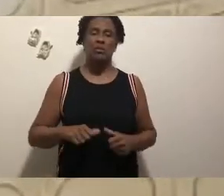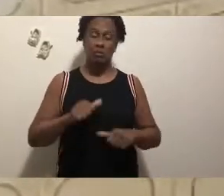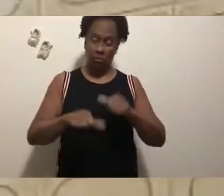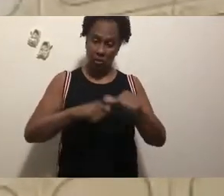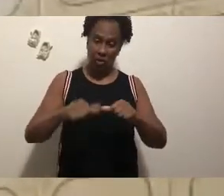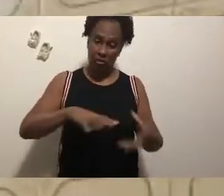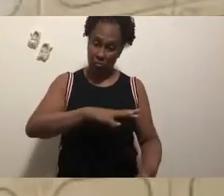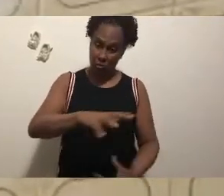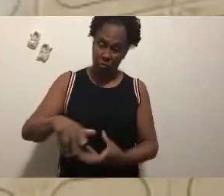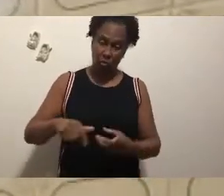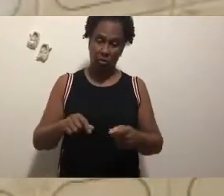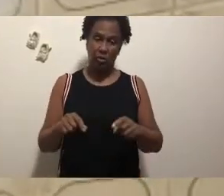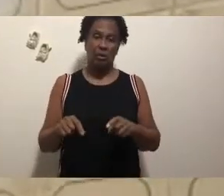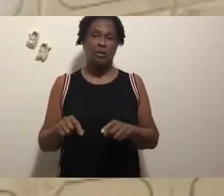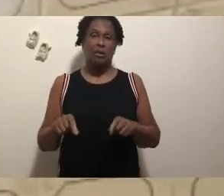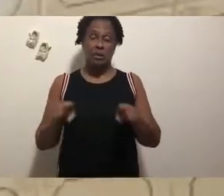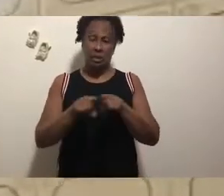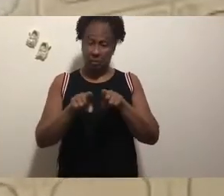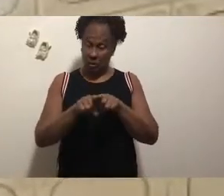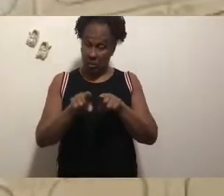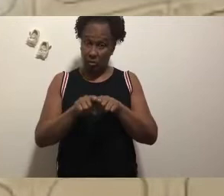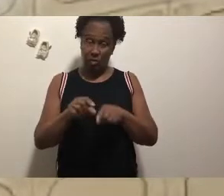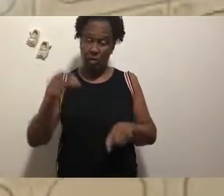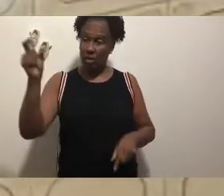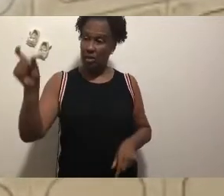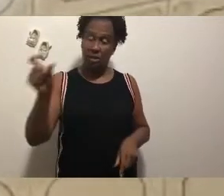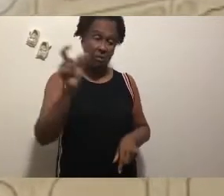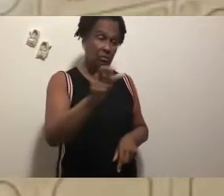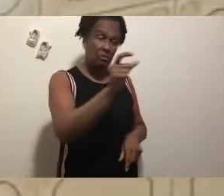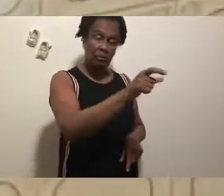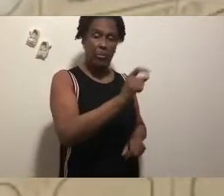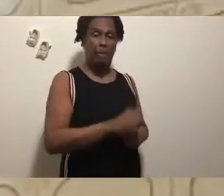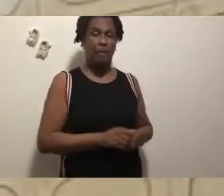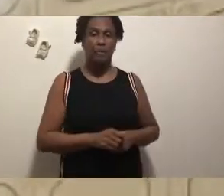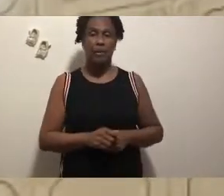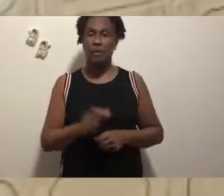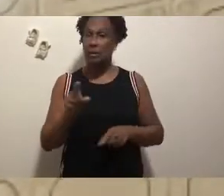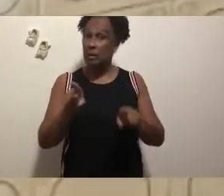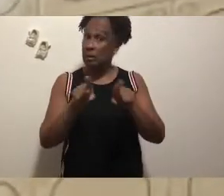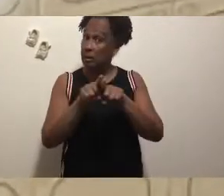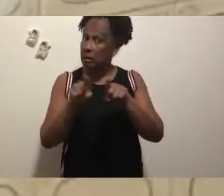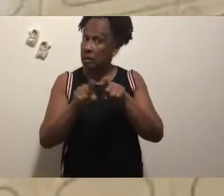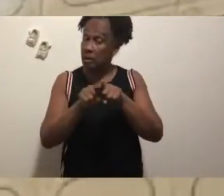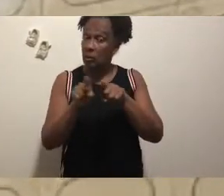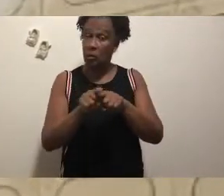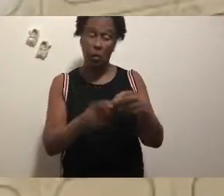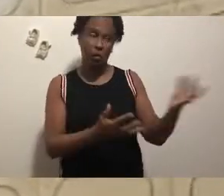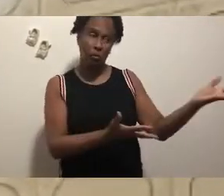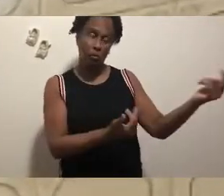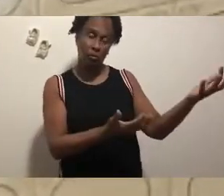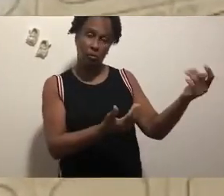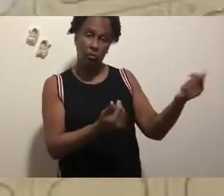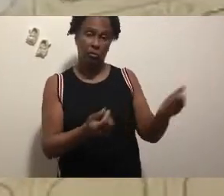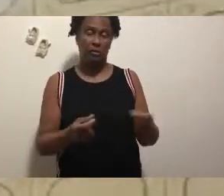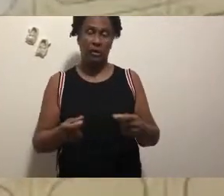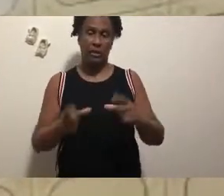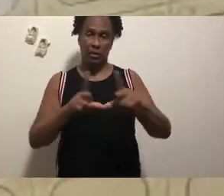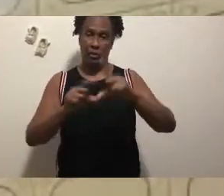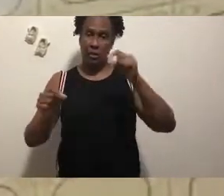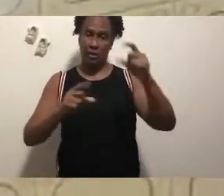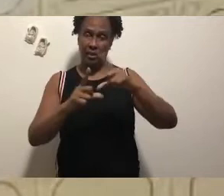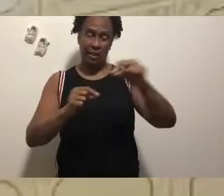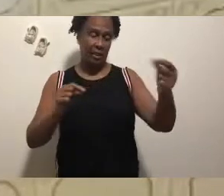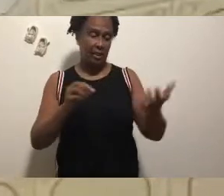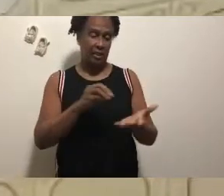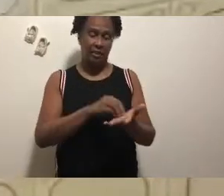fez com a estrela que estava em sua mão, o jovem lá da historinha. Para ela, tudo